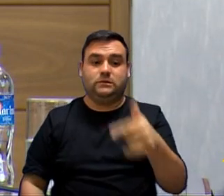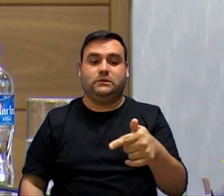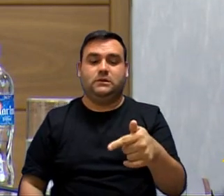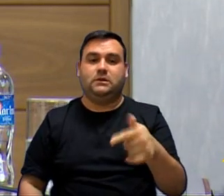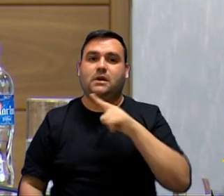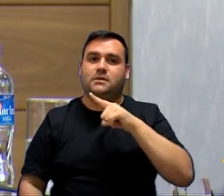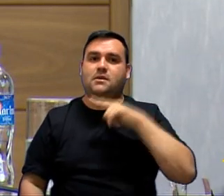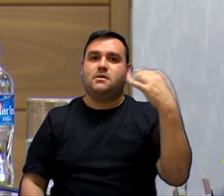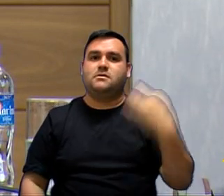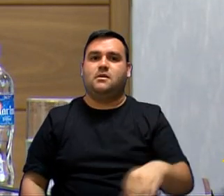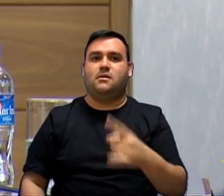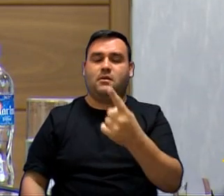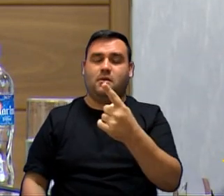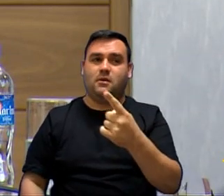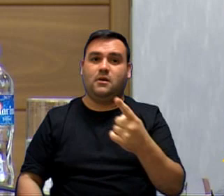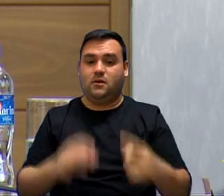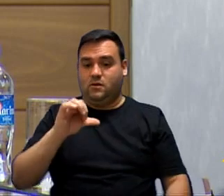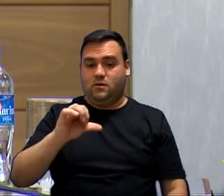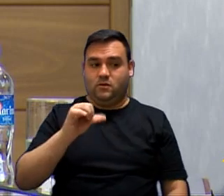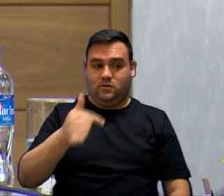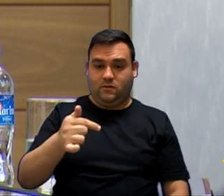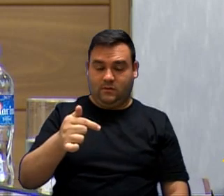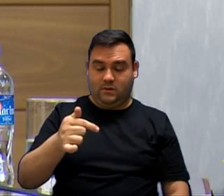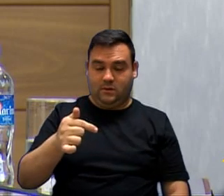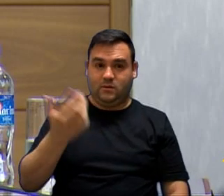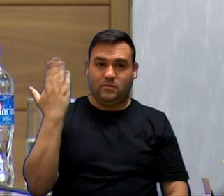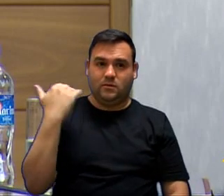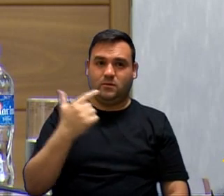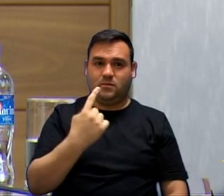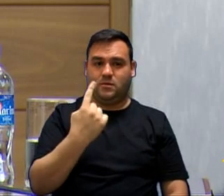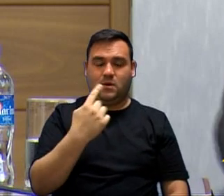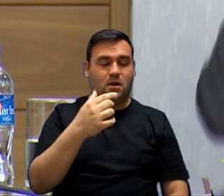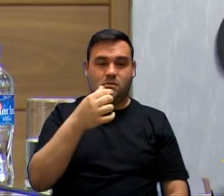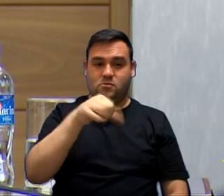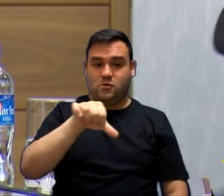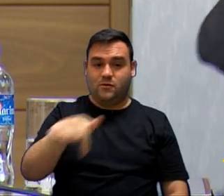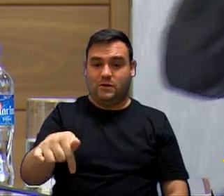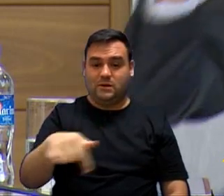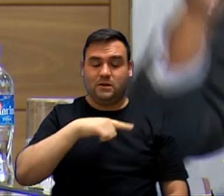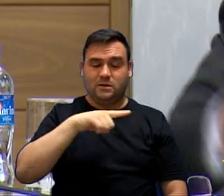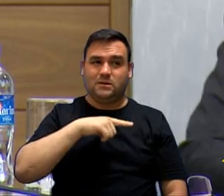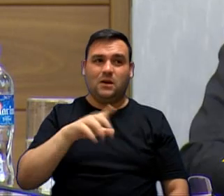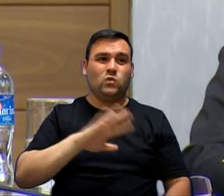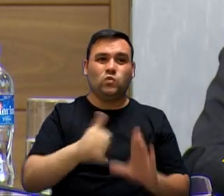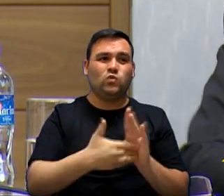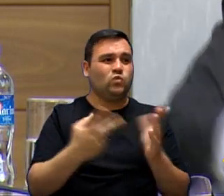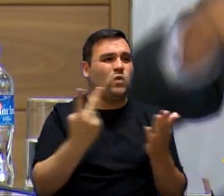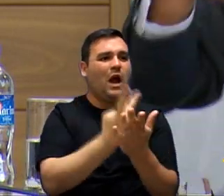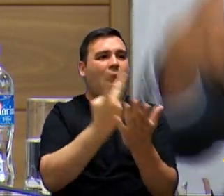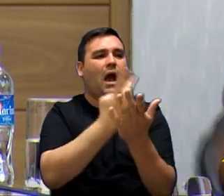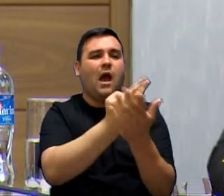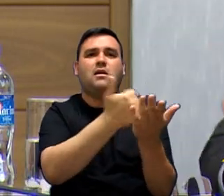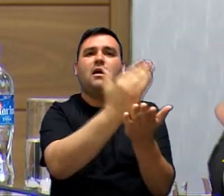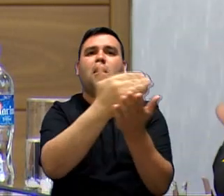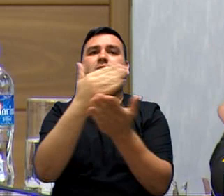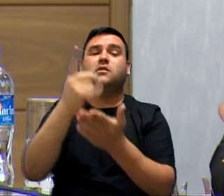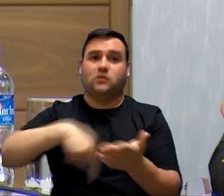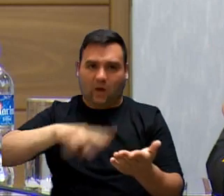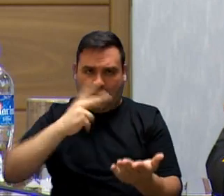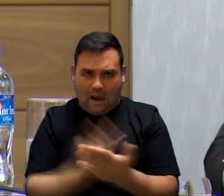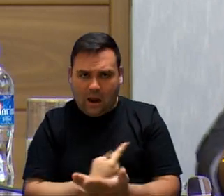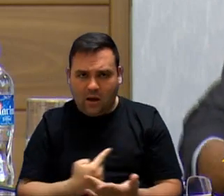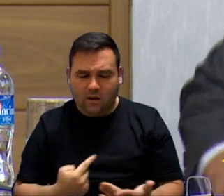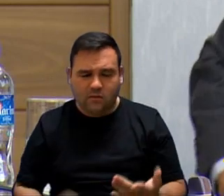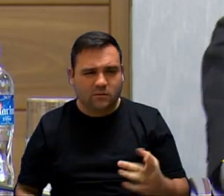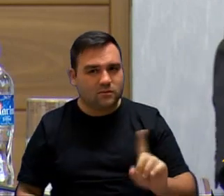17 tinham razão. De 97. O resto tudo errado. E nós estamos errados?